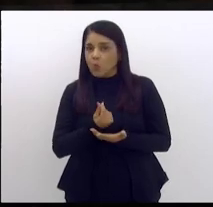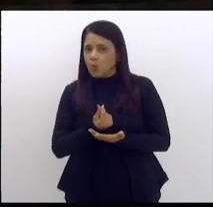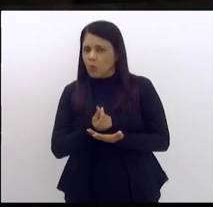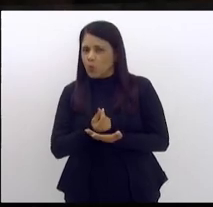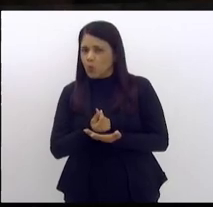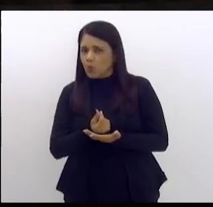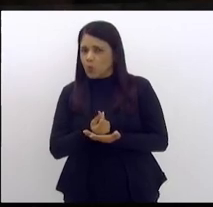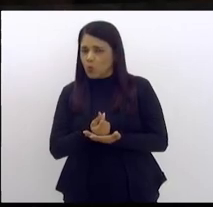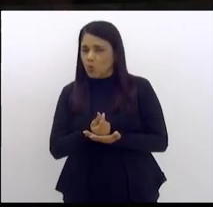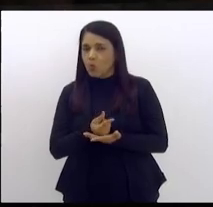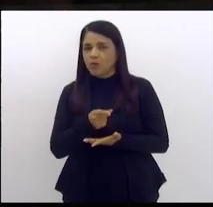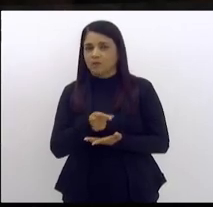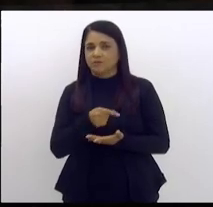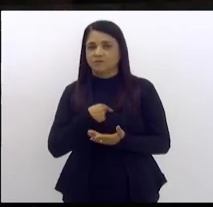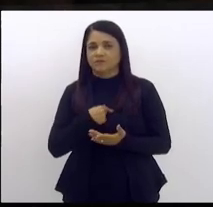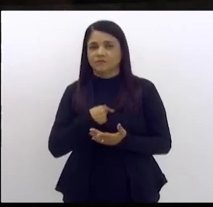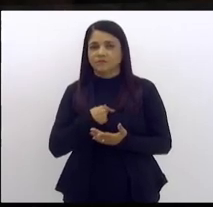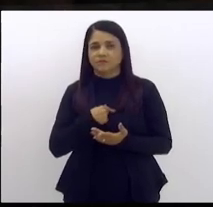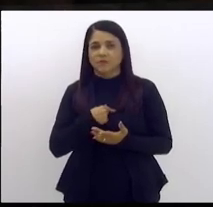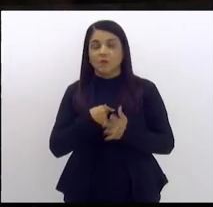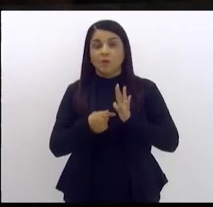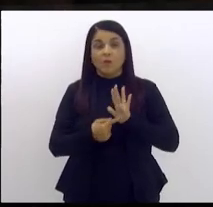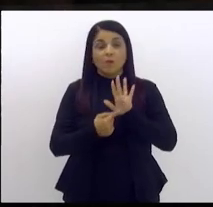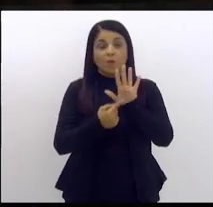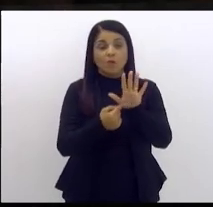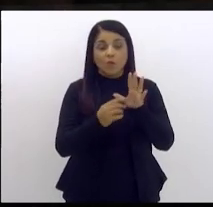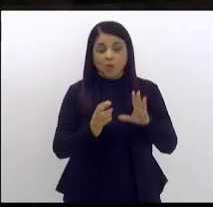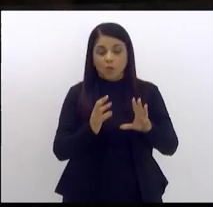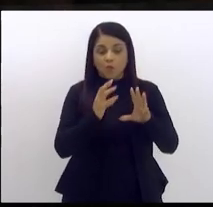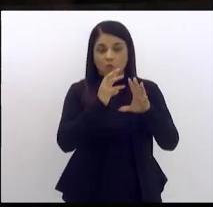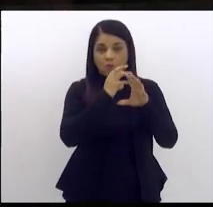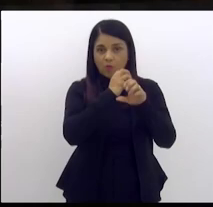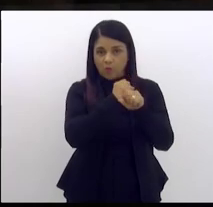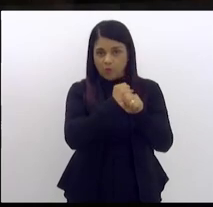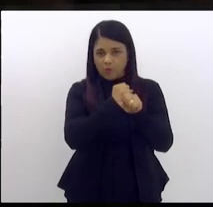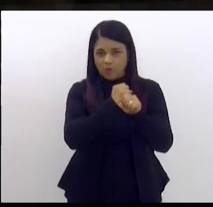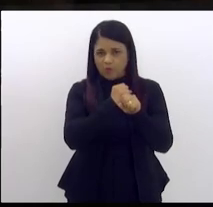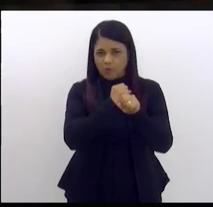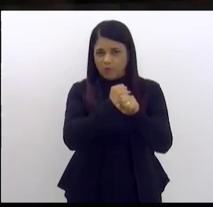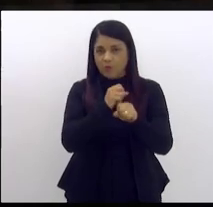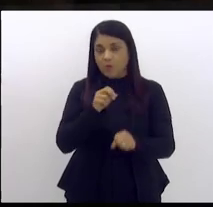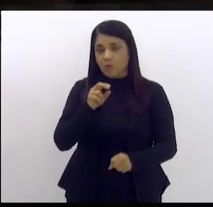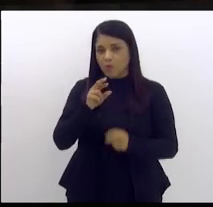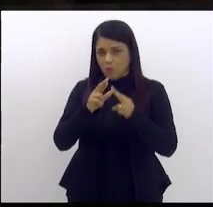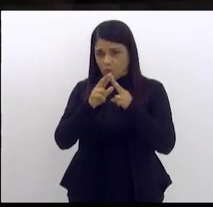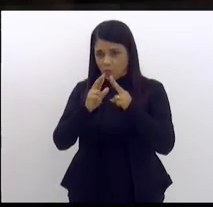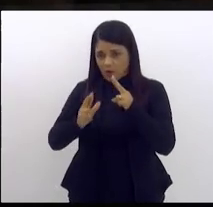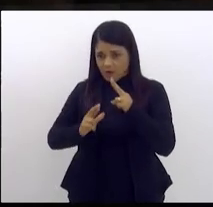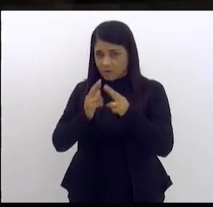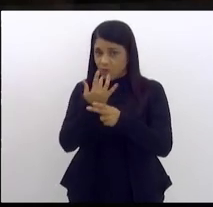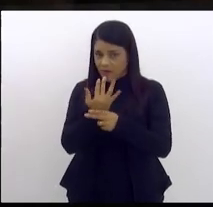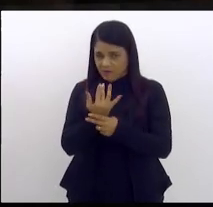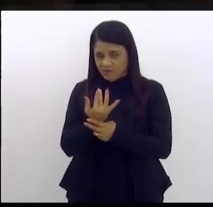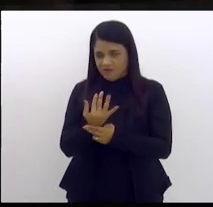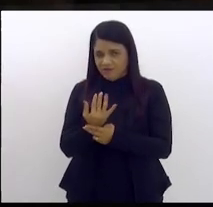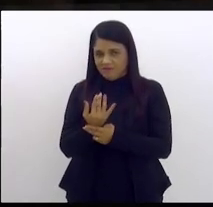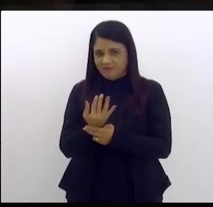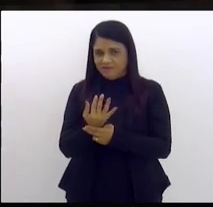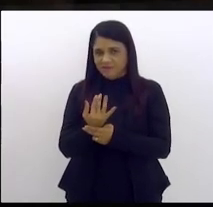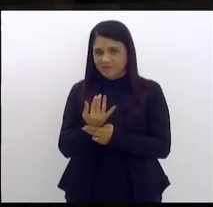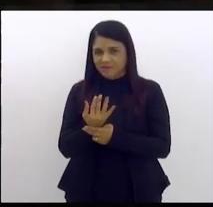glou a prestação de contas da u da uerg e